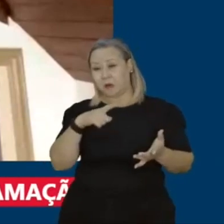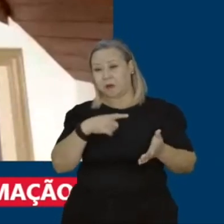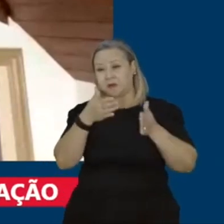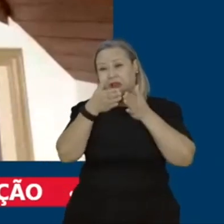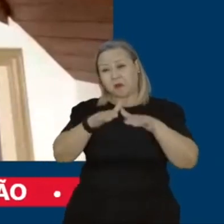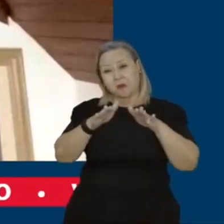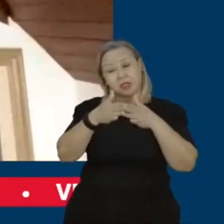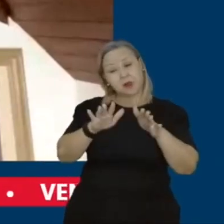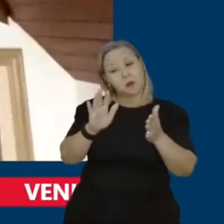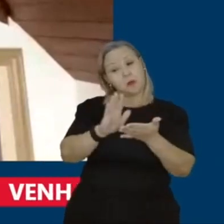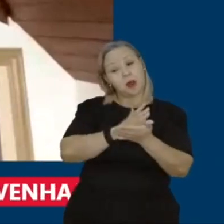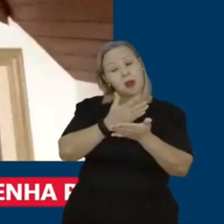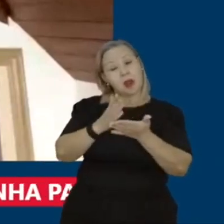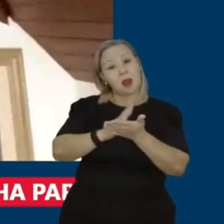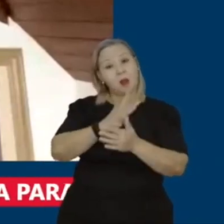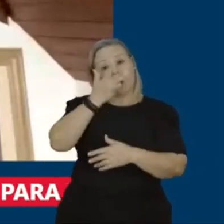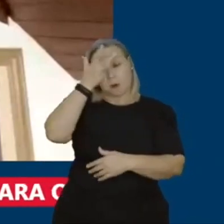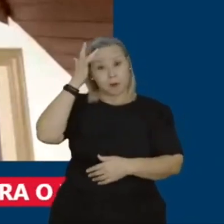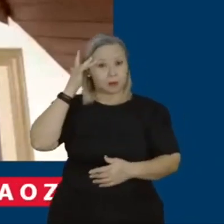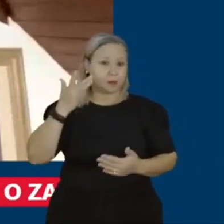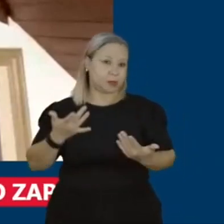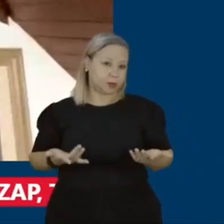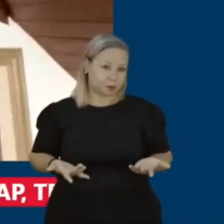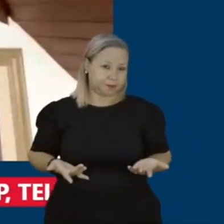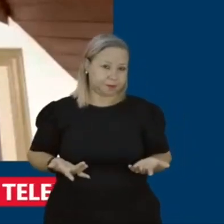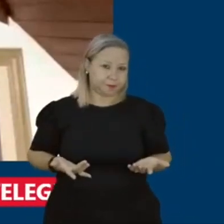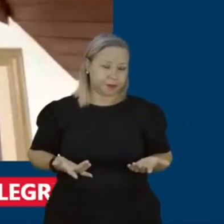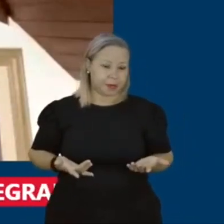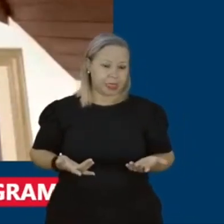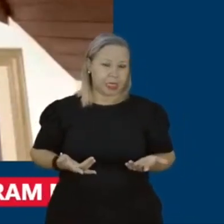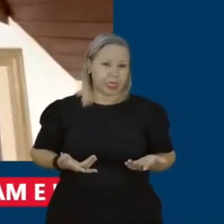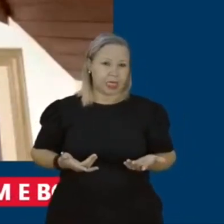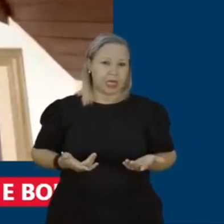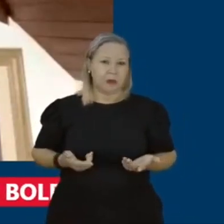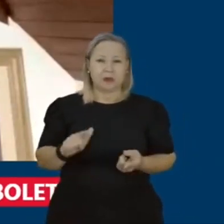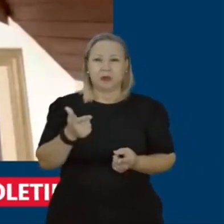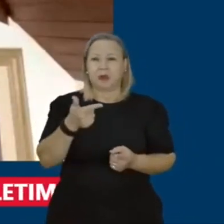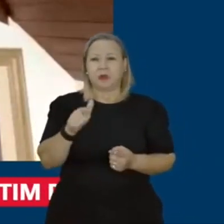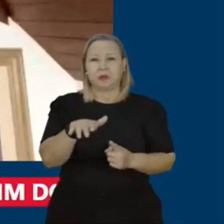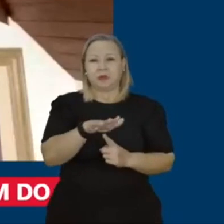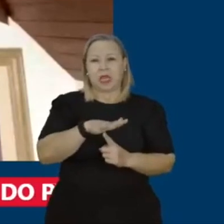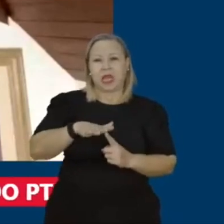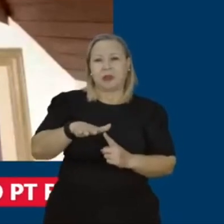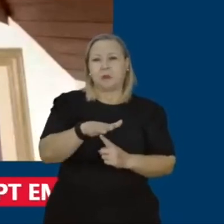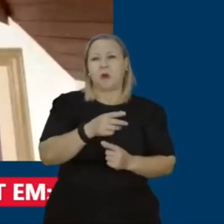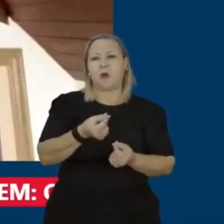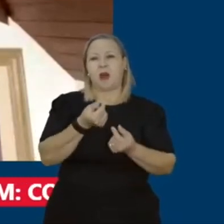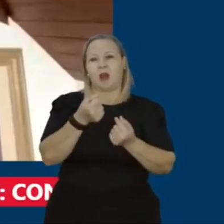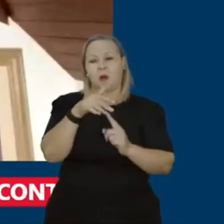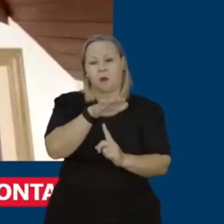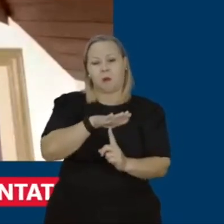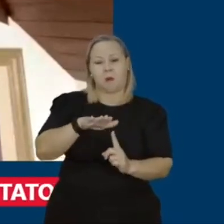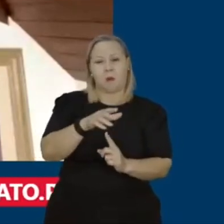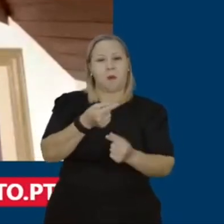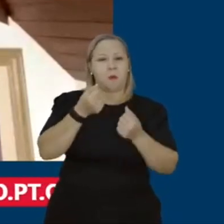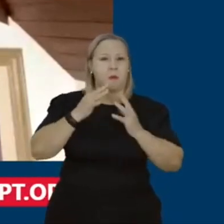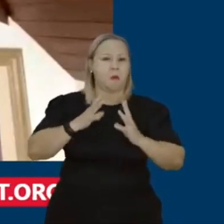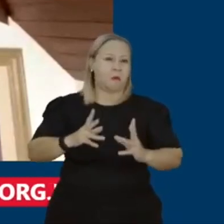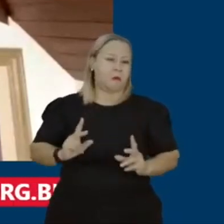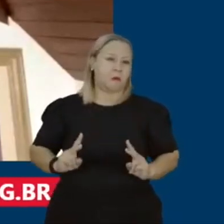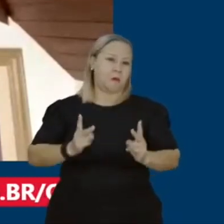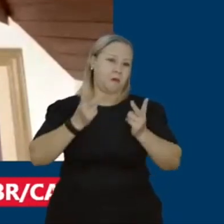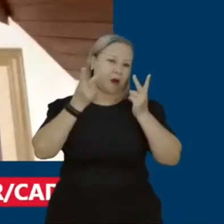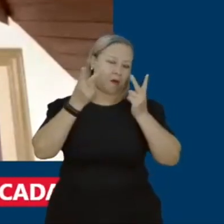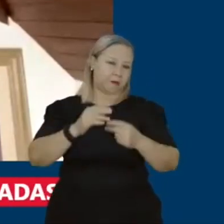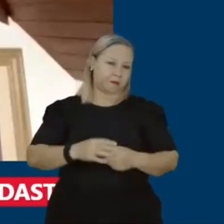compensação para algumas pessoas. Aquela imoralidade do pichuleco, da comissão, do caixa 2 das campanhas